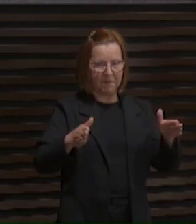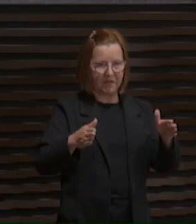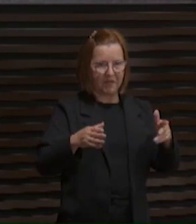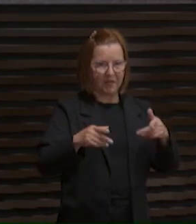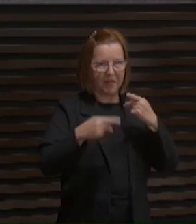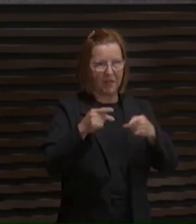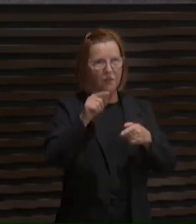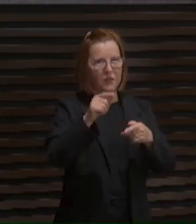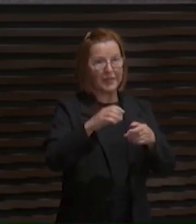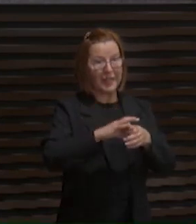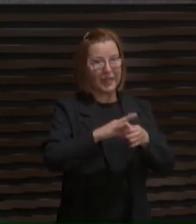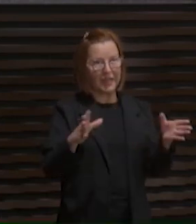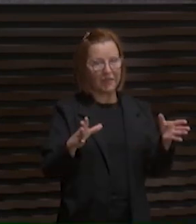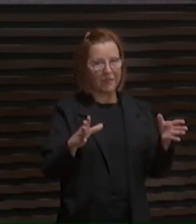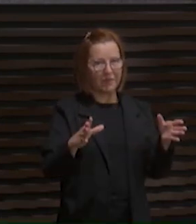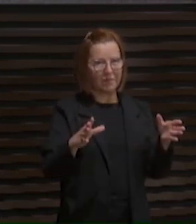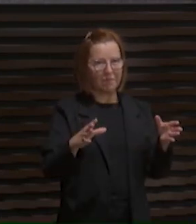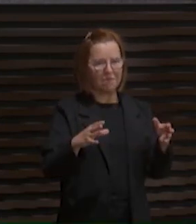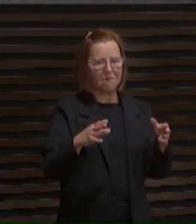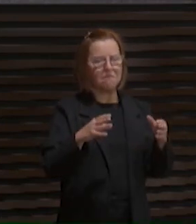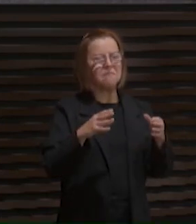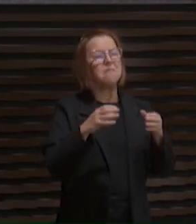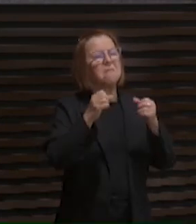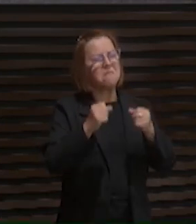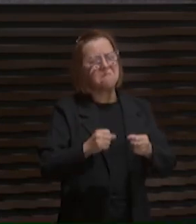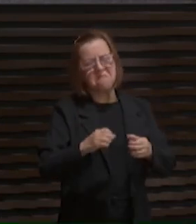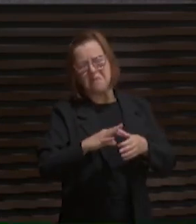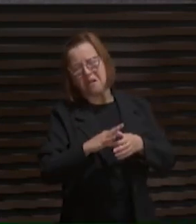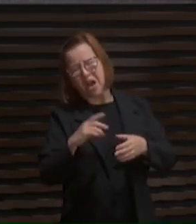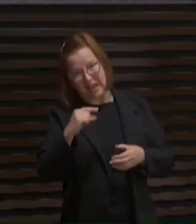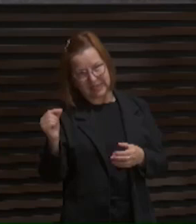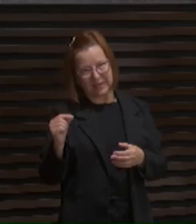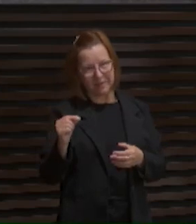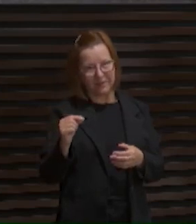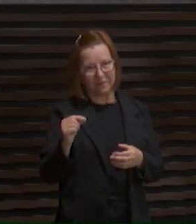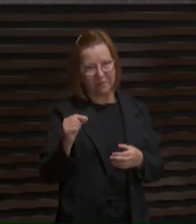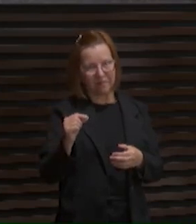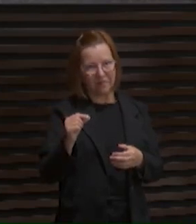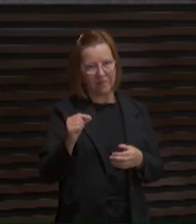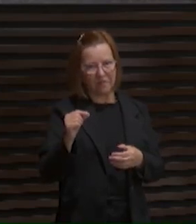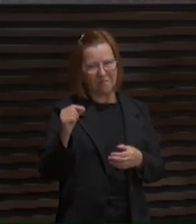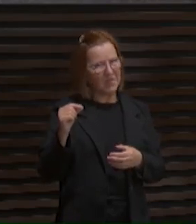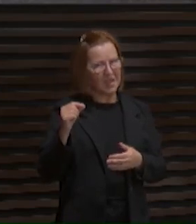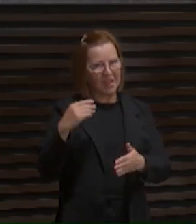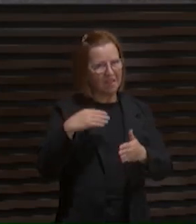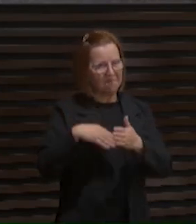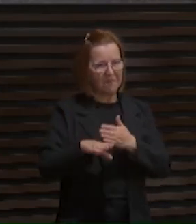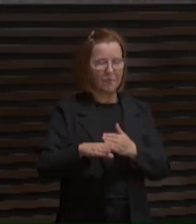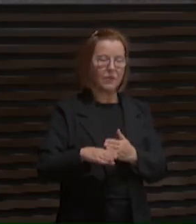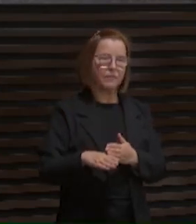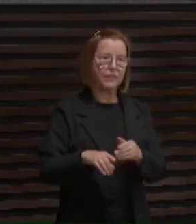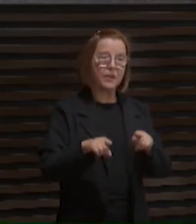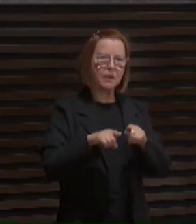sair. Vira as costas e vai embora. E estou eu lá dentro, sentado com a cela aberta, com o documento na mão do carcereiro, e o